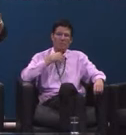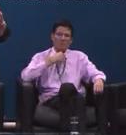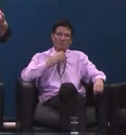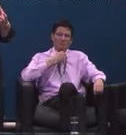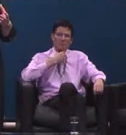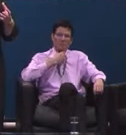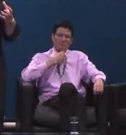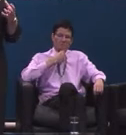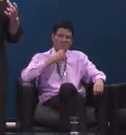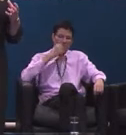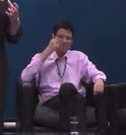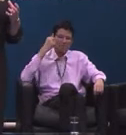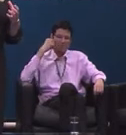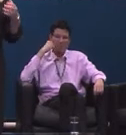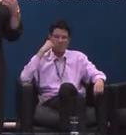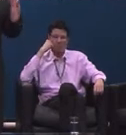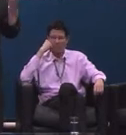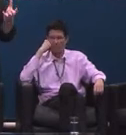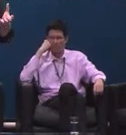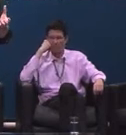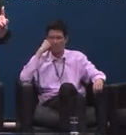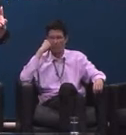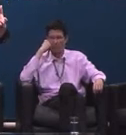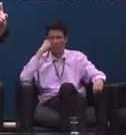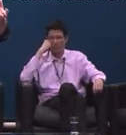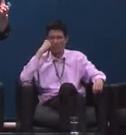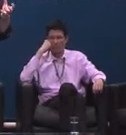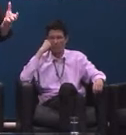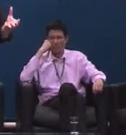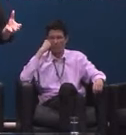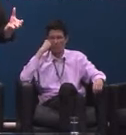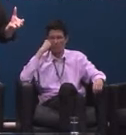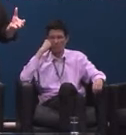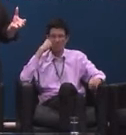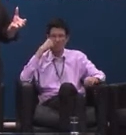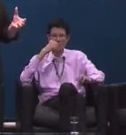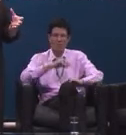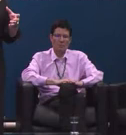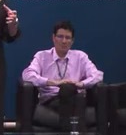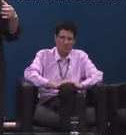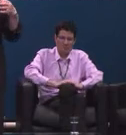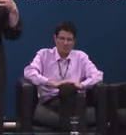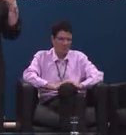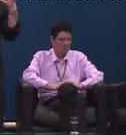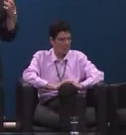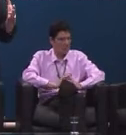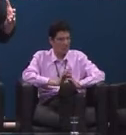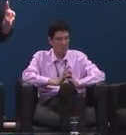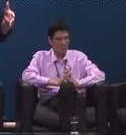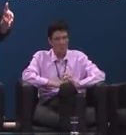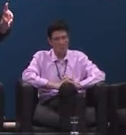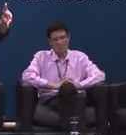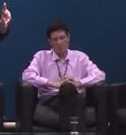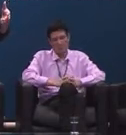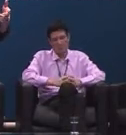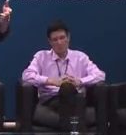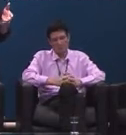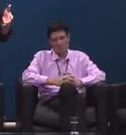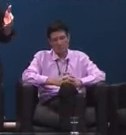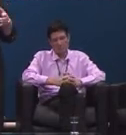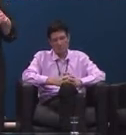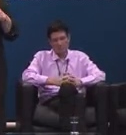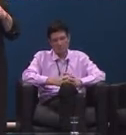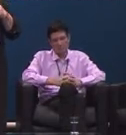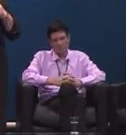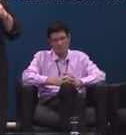objetiva trazer essas identidades culturais e socioeconômicas, que ele auxilia na identificação das necessidades